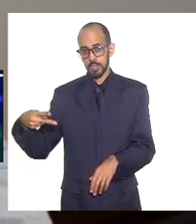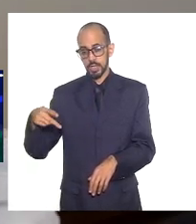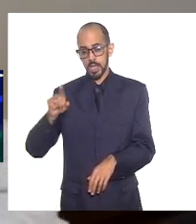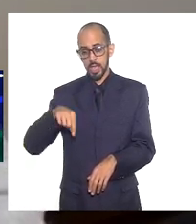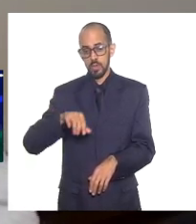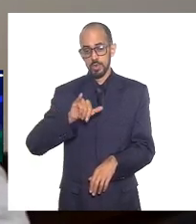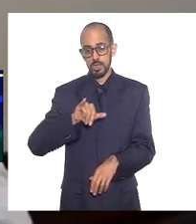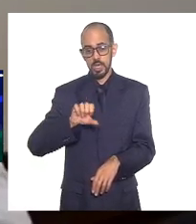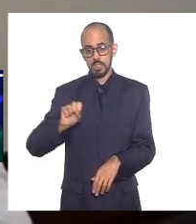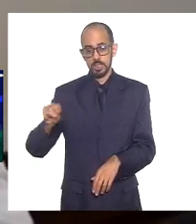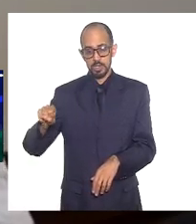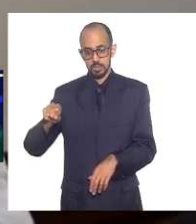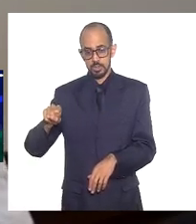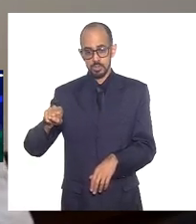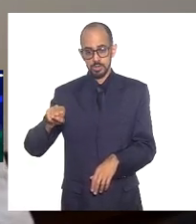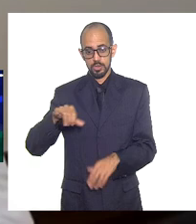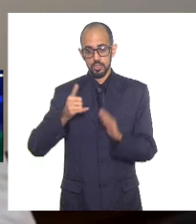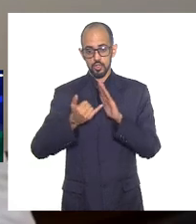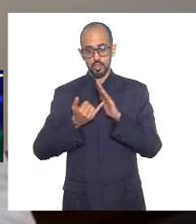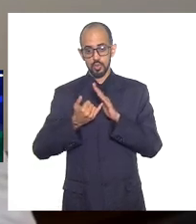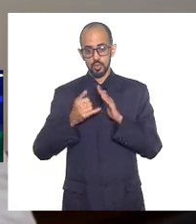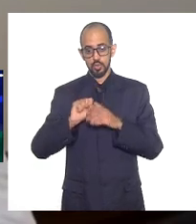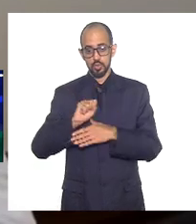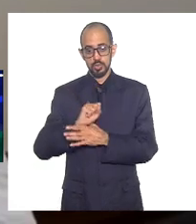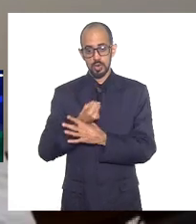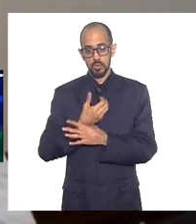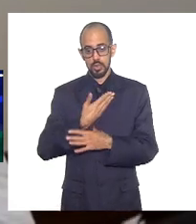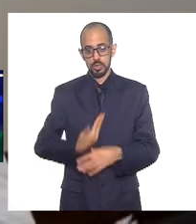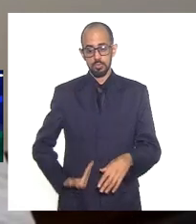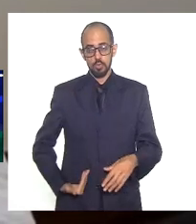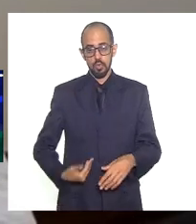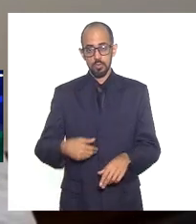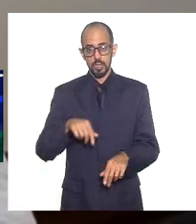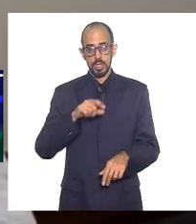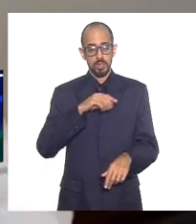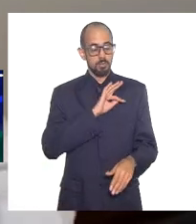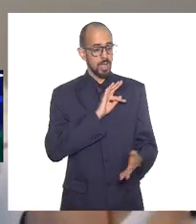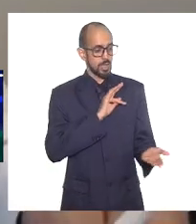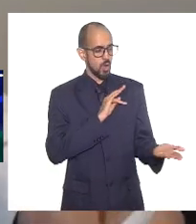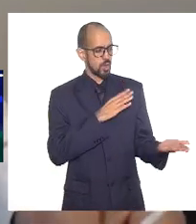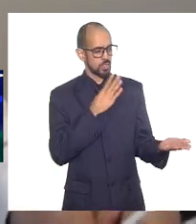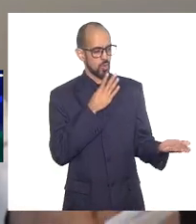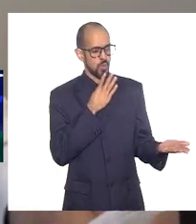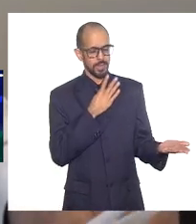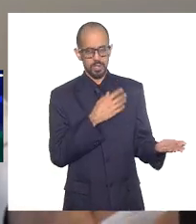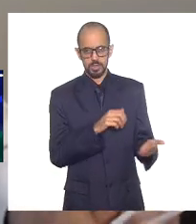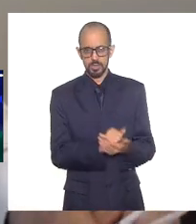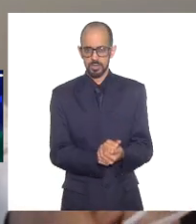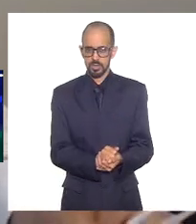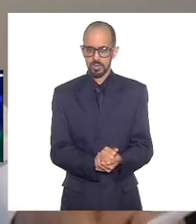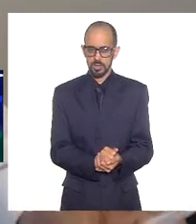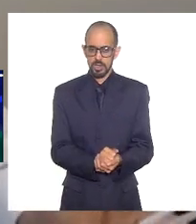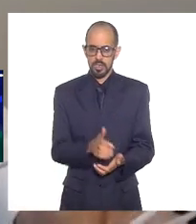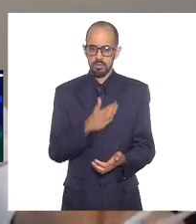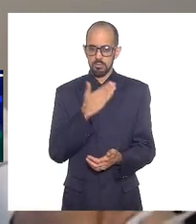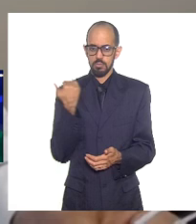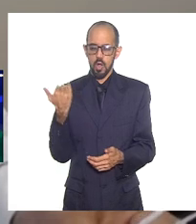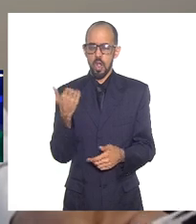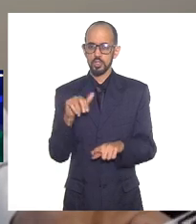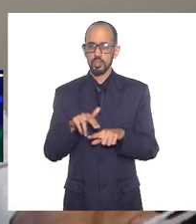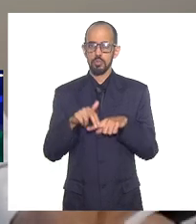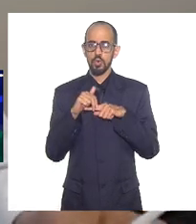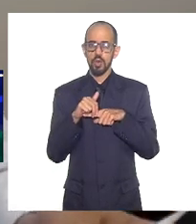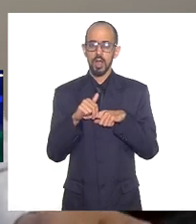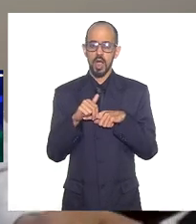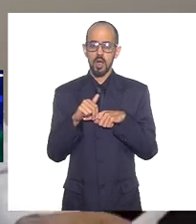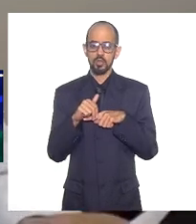ISP. Aliás, instituto que a deputada Marta Rocha conhece muito bem, conhece muitíssimo bem. Pois bem, morte por